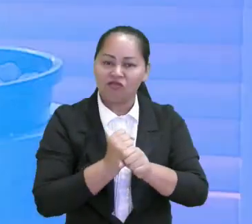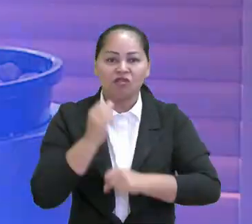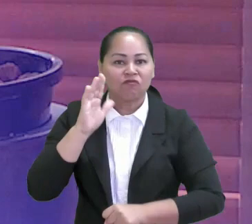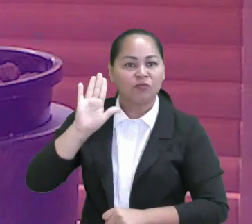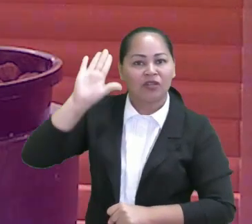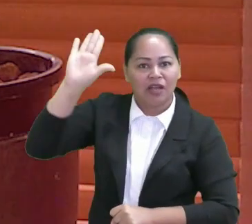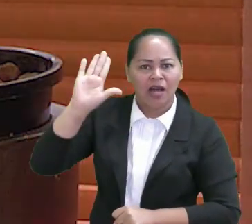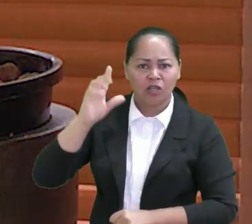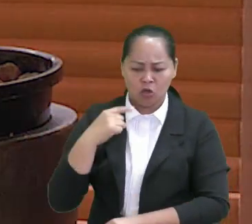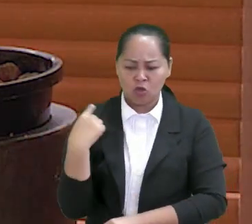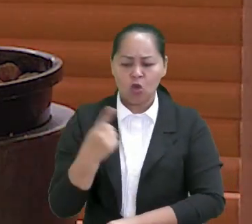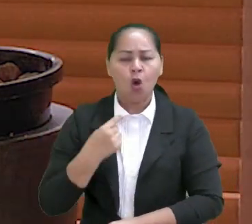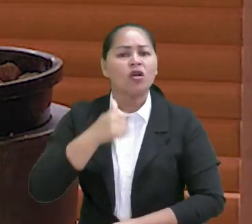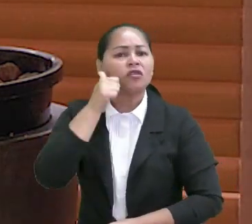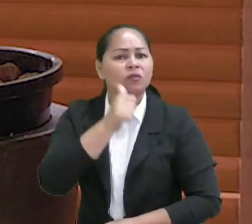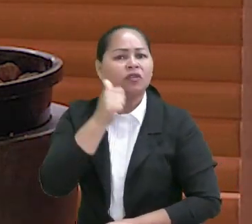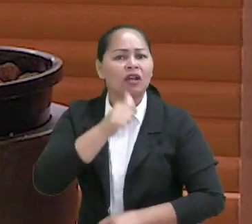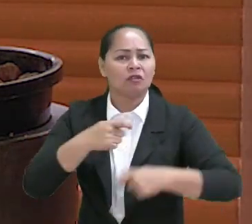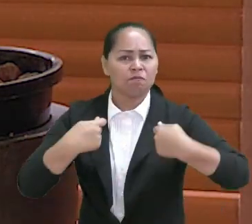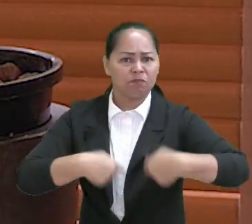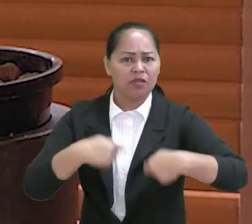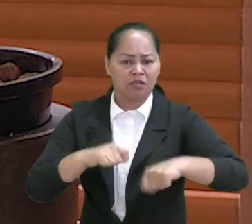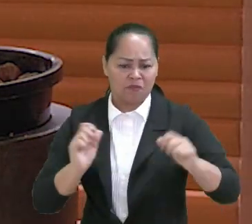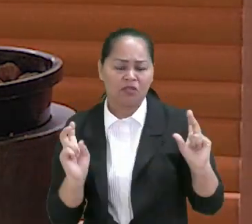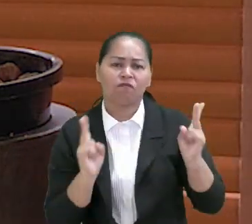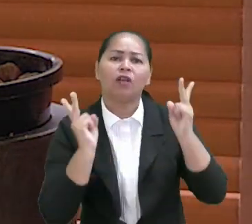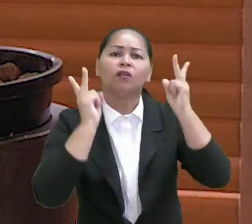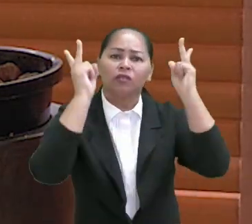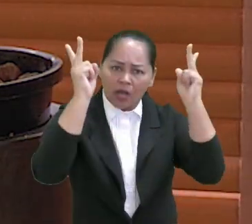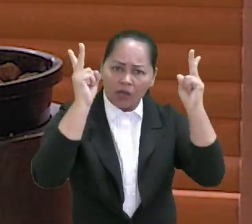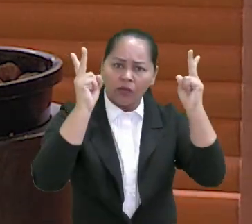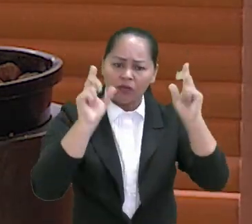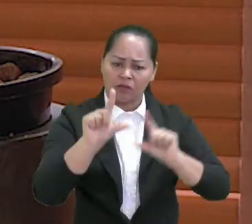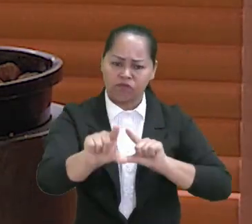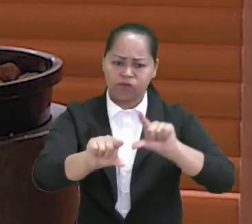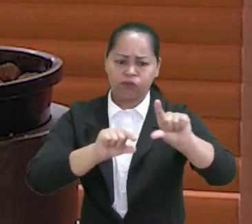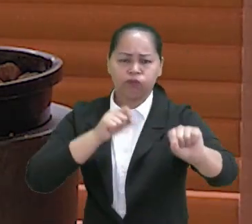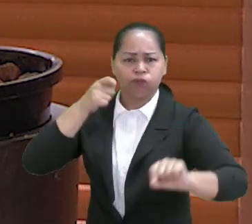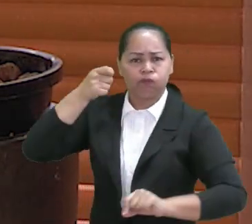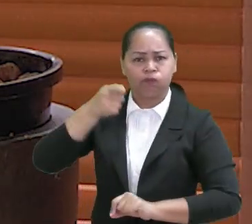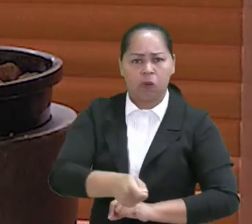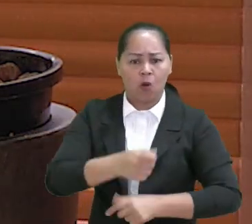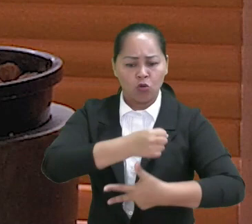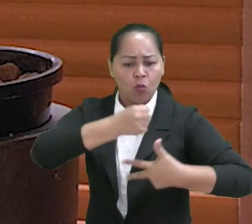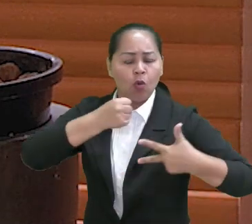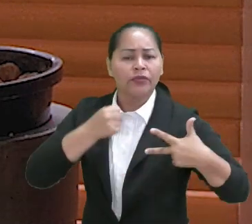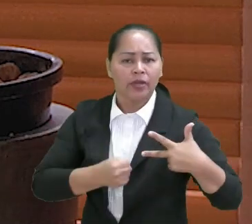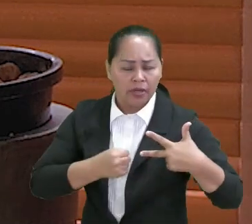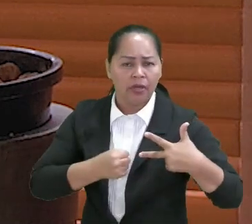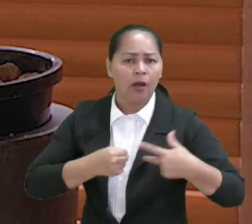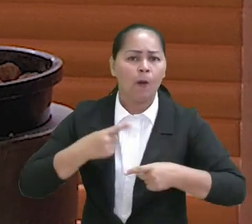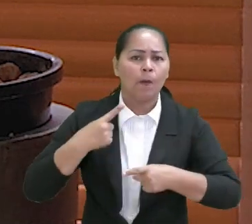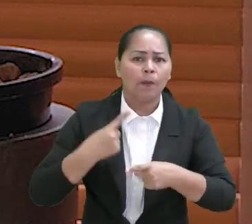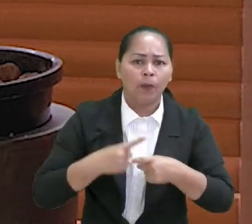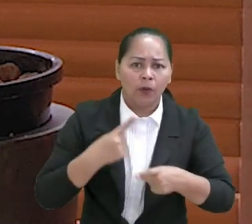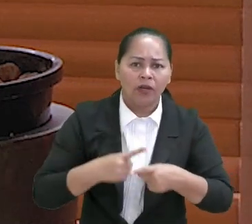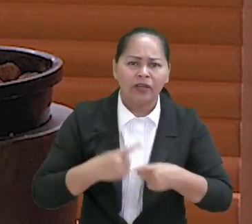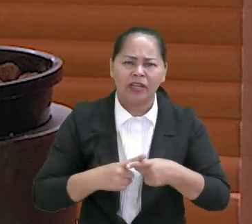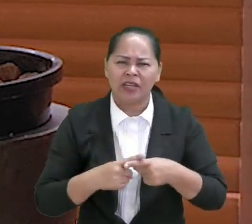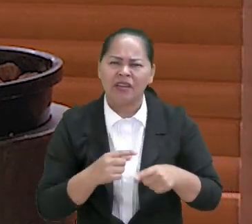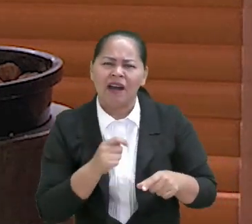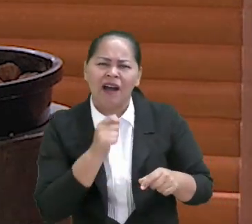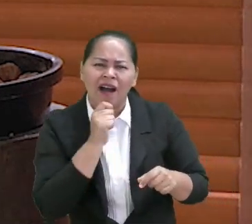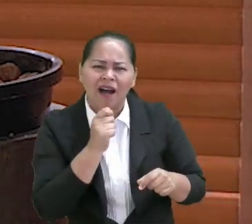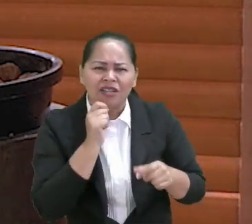mulheres precisamos de ser mais valorizadas na tomada de decisões do poder, porque eu vejo ainda que